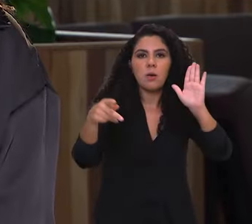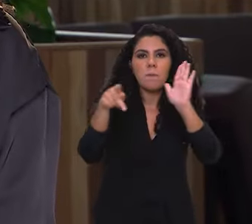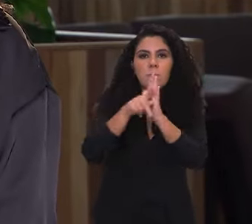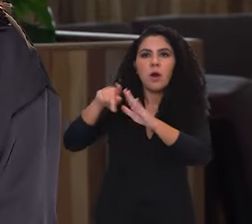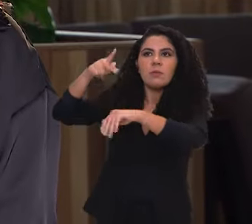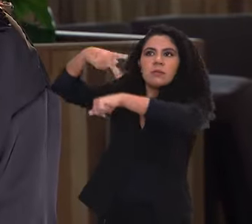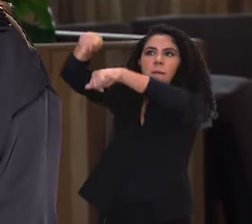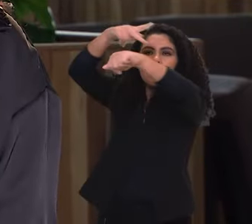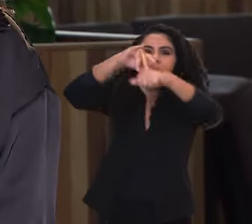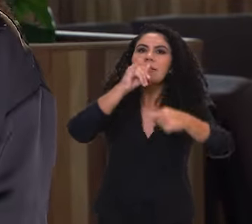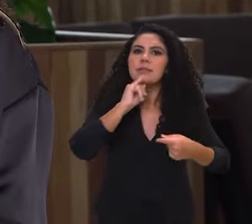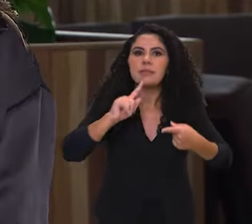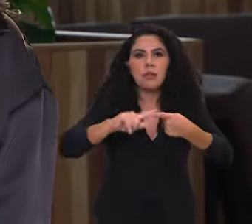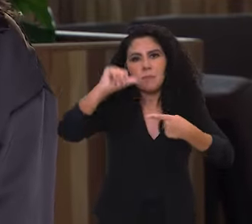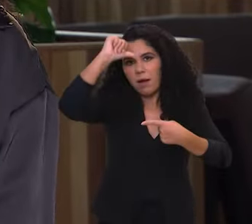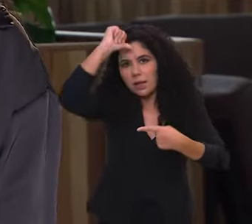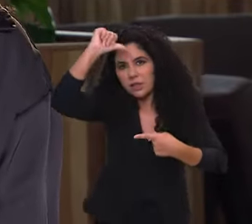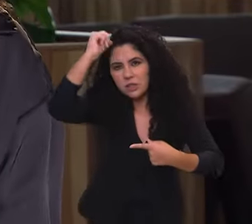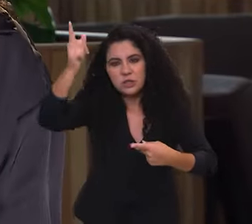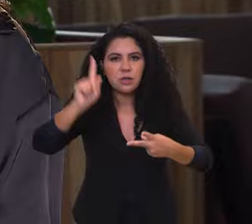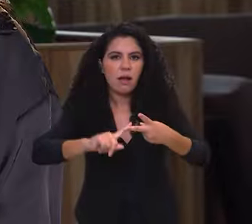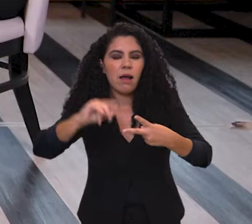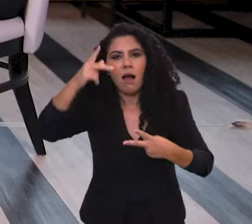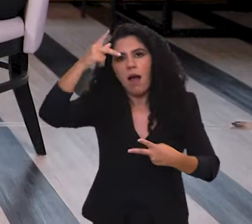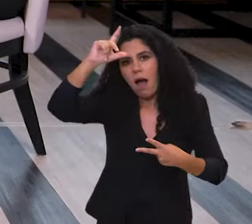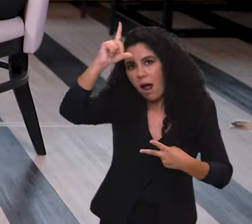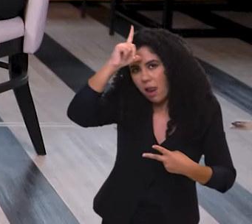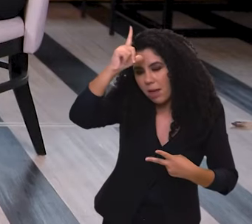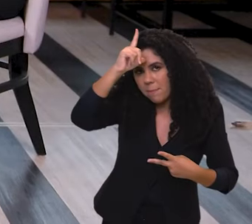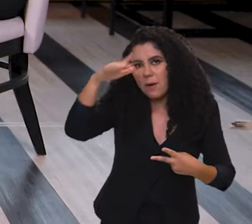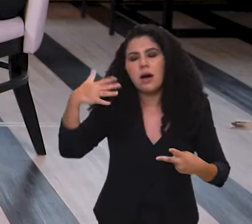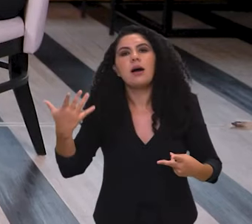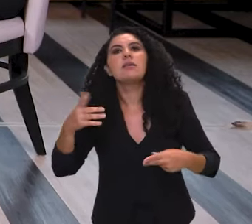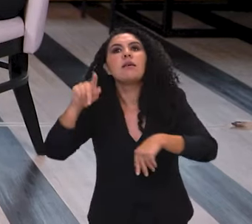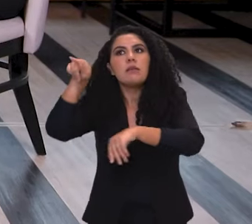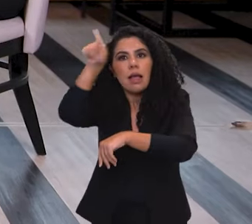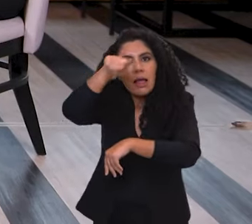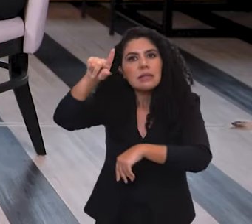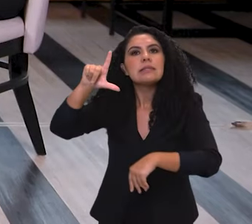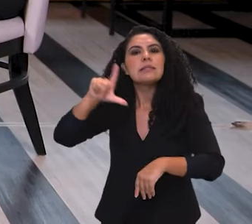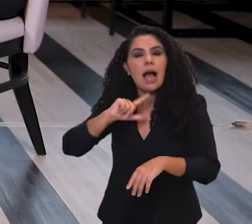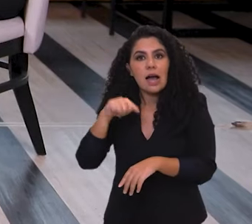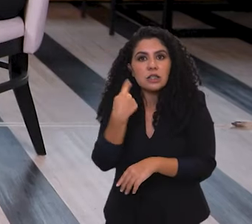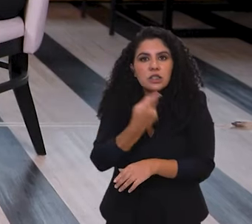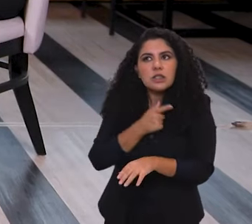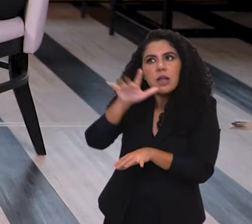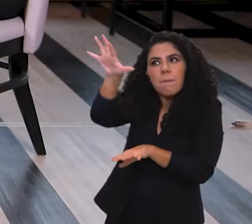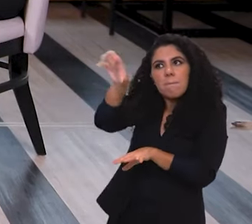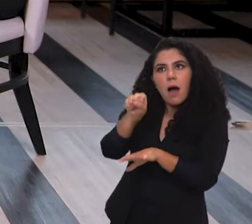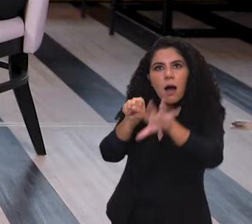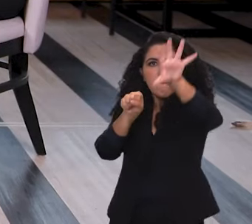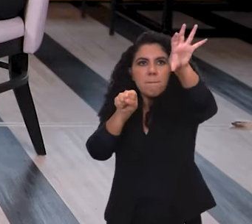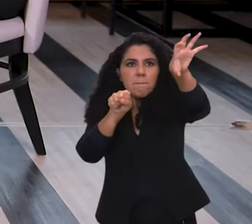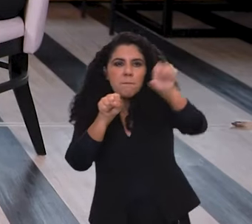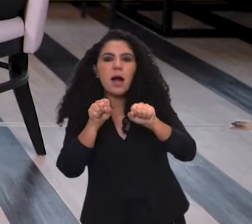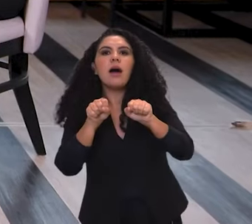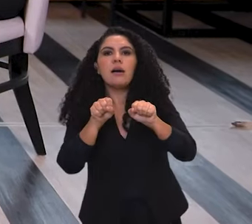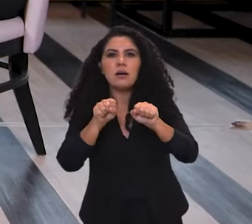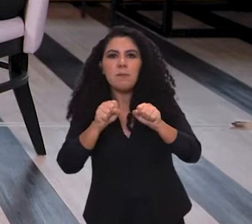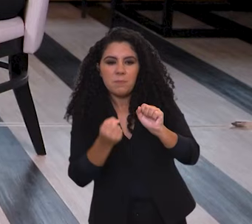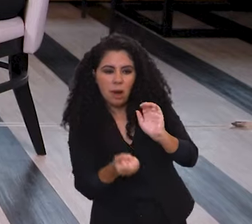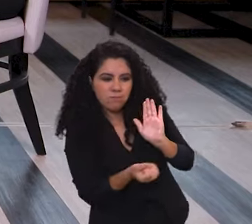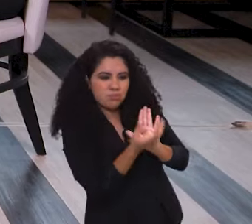tem uma política de ordenamento, a Alemanha tem uma política de ordenamento. E a gente está se baseando nelas também para construir a